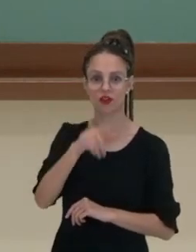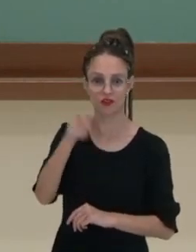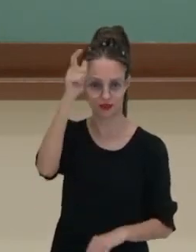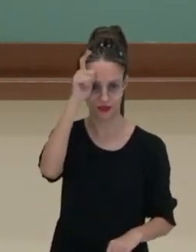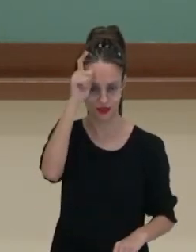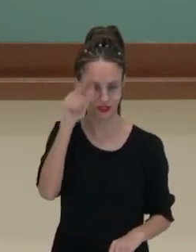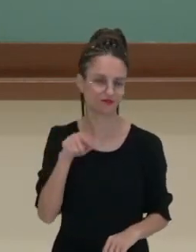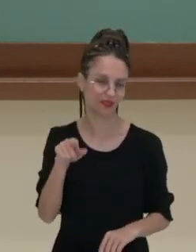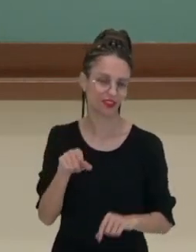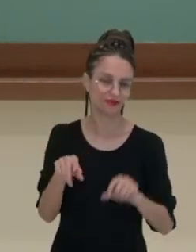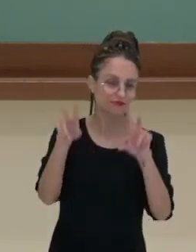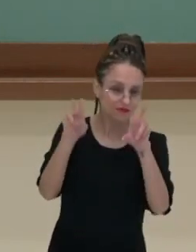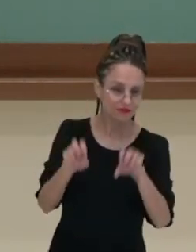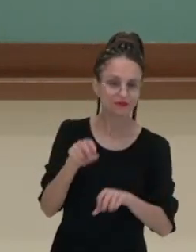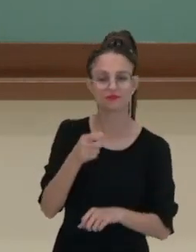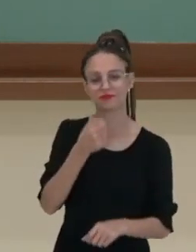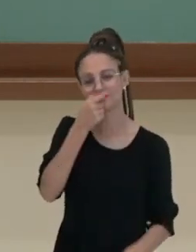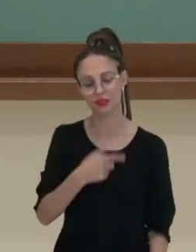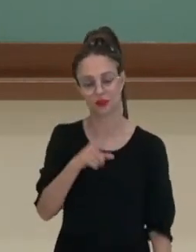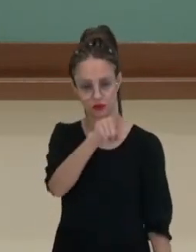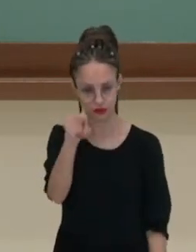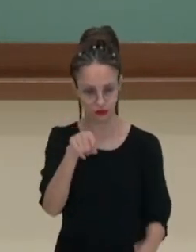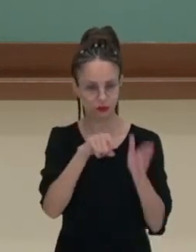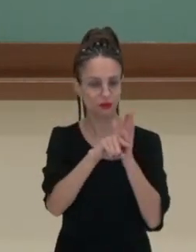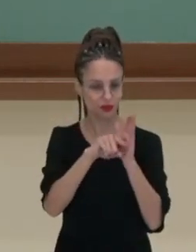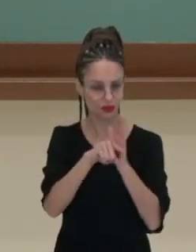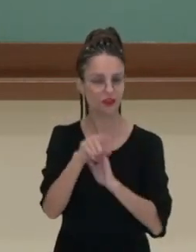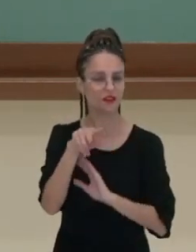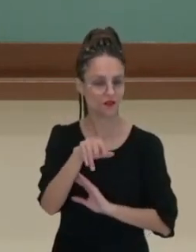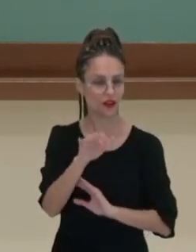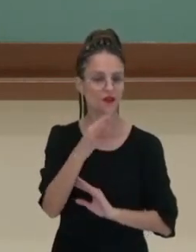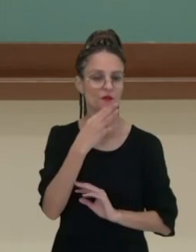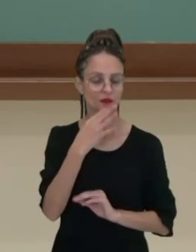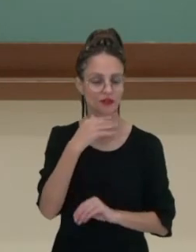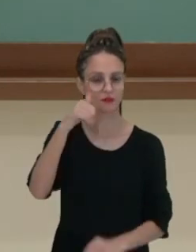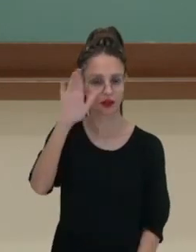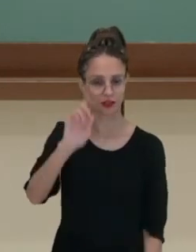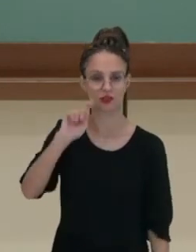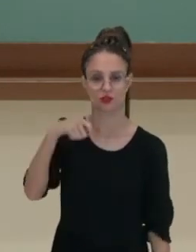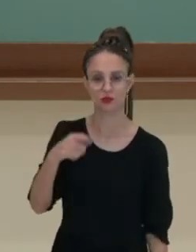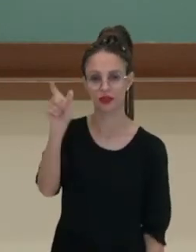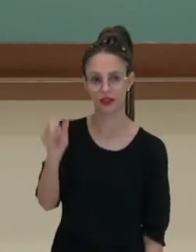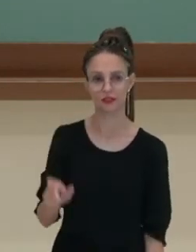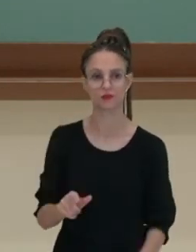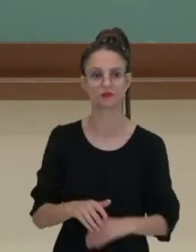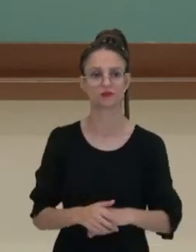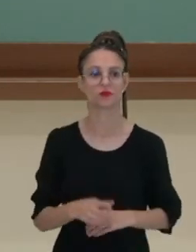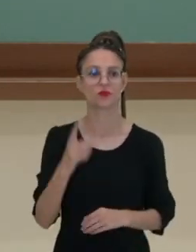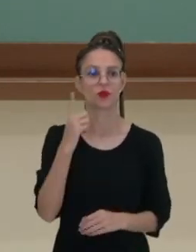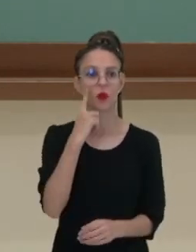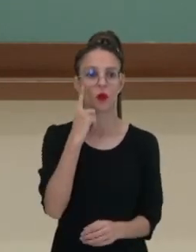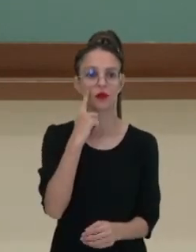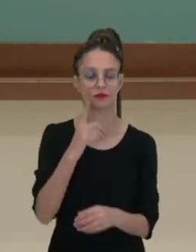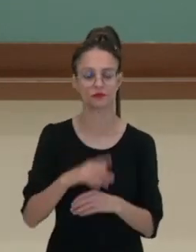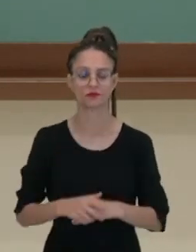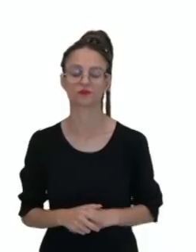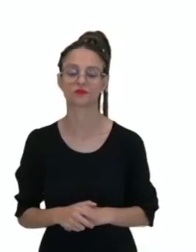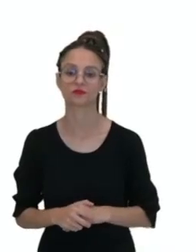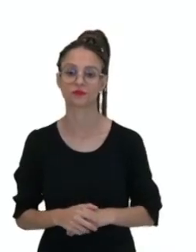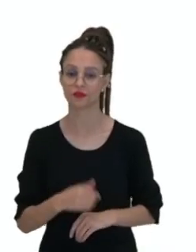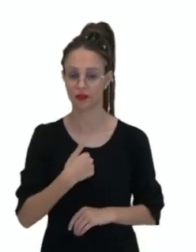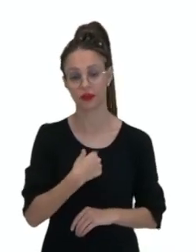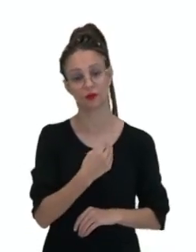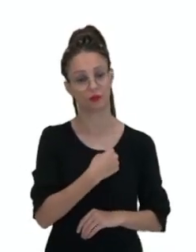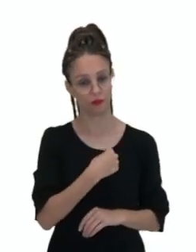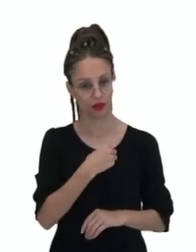esse apelido também, você pesquisando aí vai conhecer um pouco mais sobre ele. Então olha esse poema.